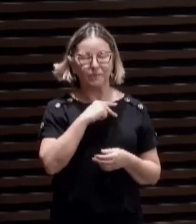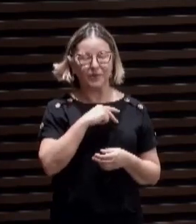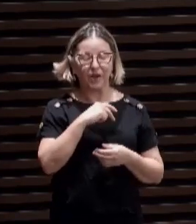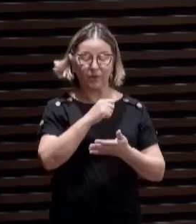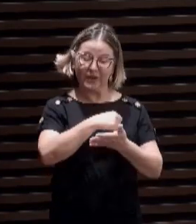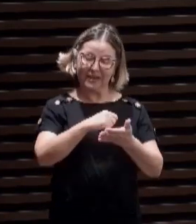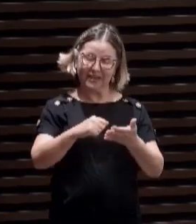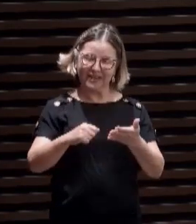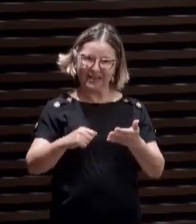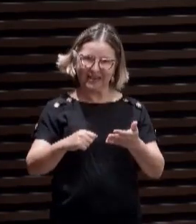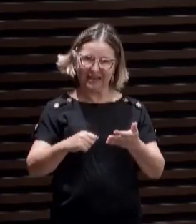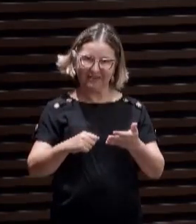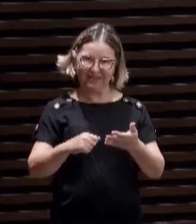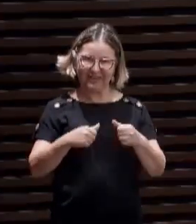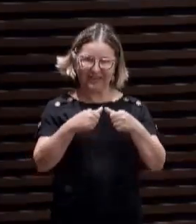desse texto.